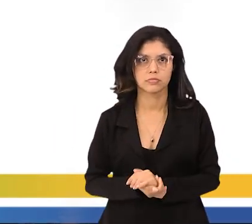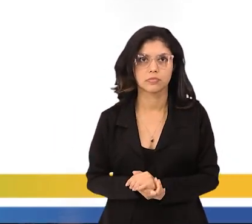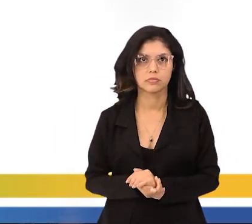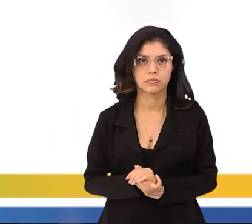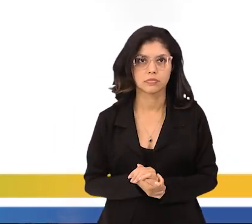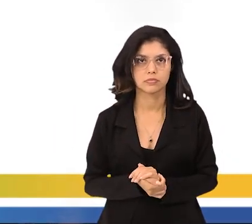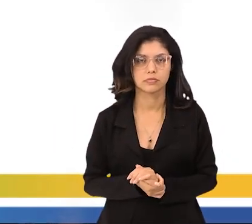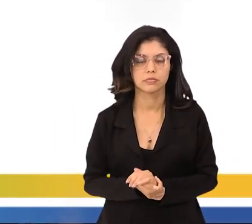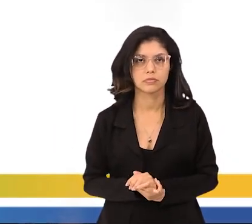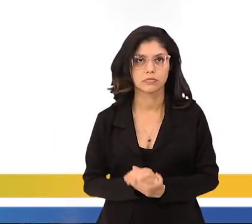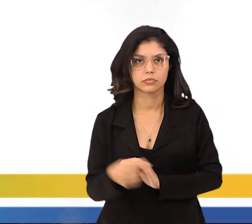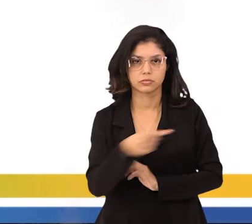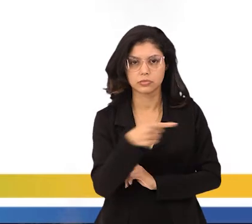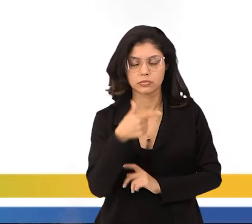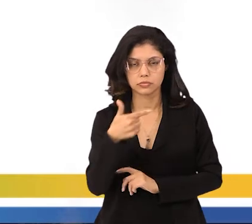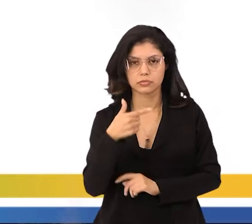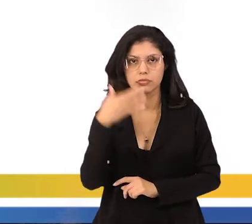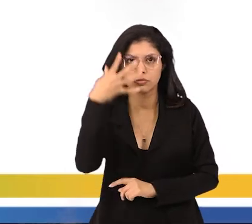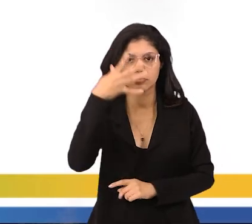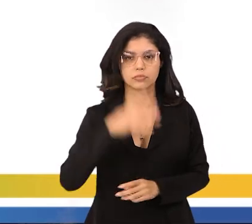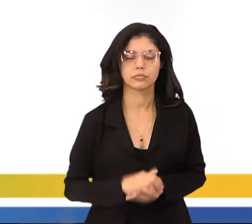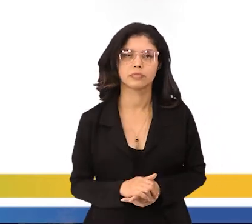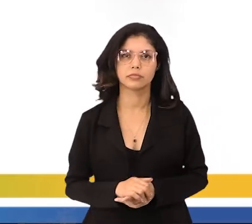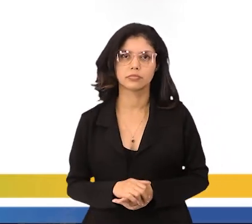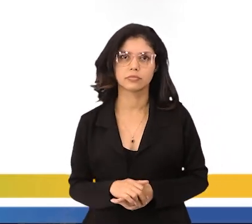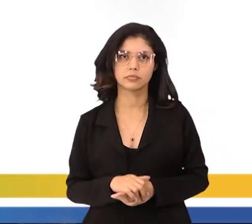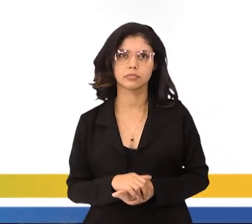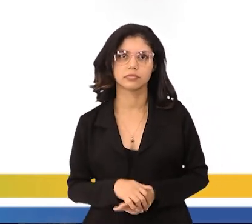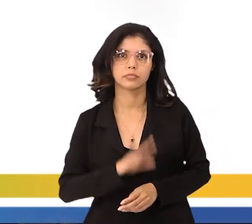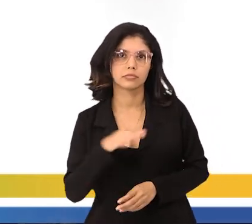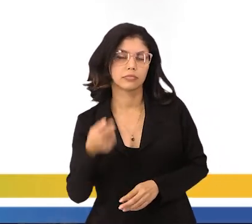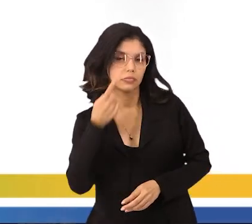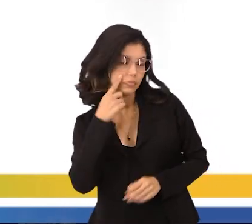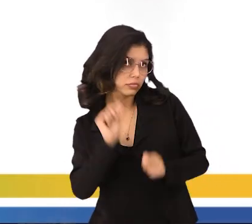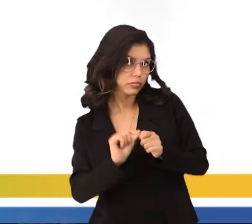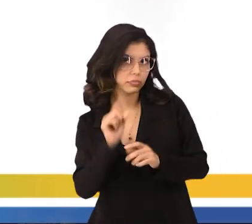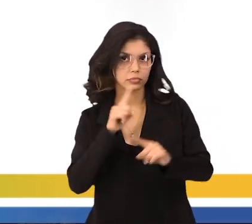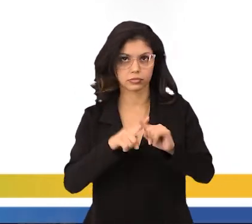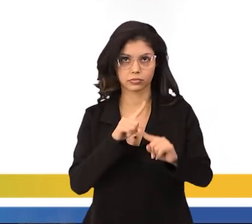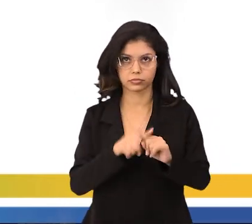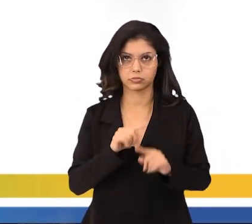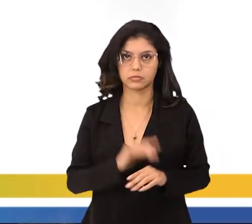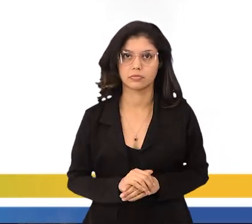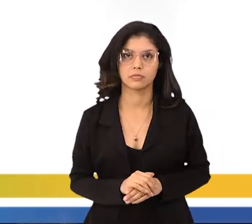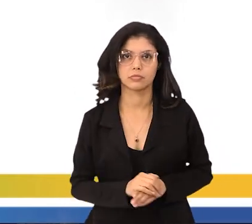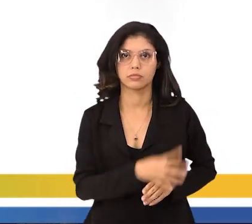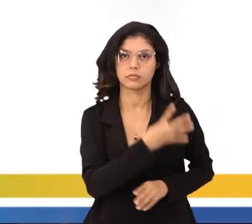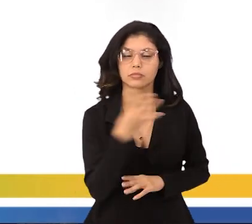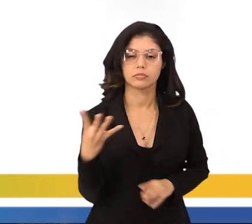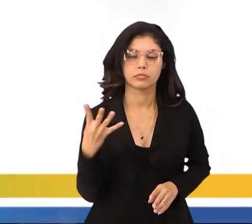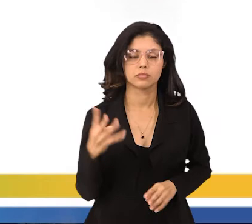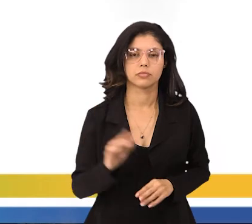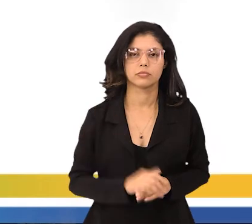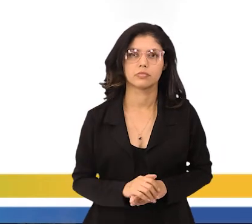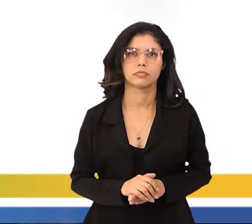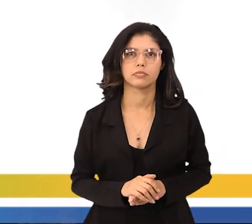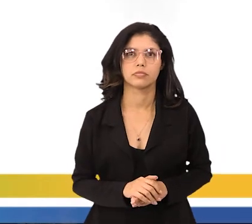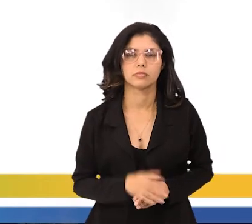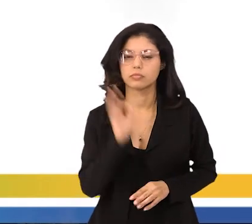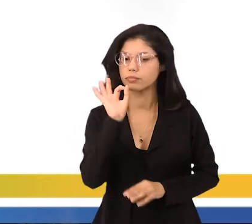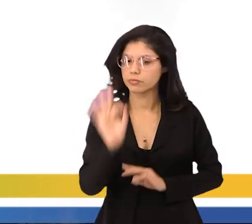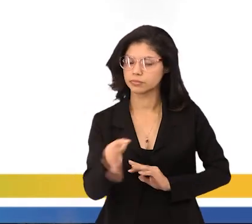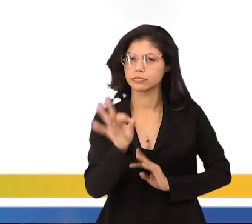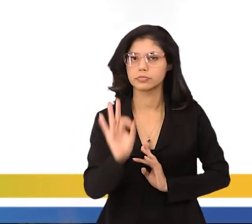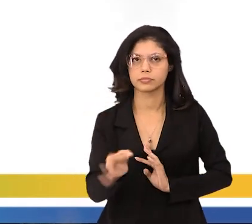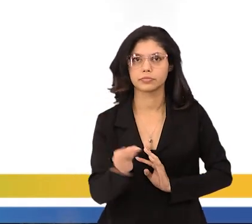positivo. Olha aqui, menos 2 à quarta. Quando você vai fazer a multiplicação dele 4 vezes ele mesmo, tenha